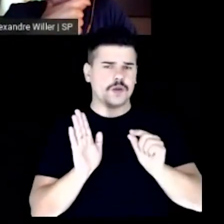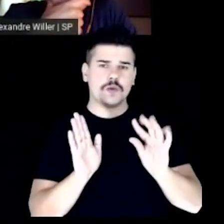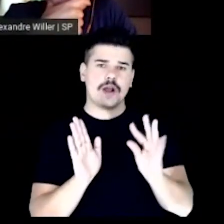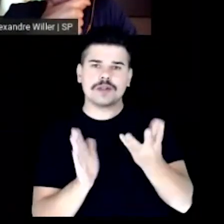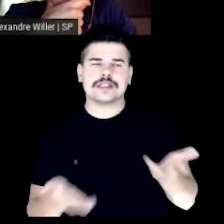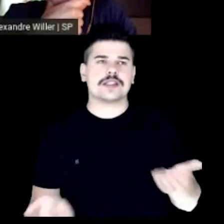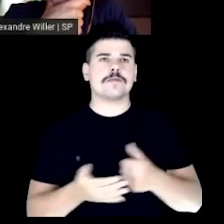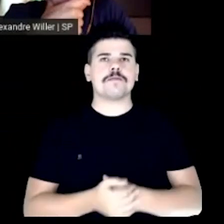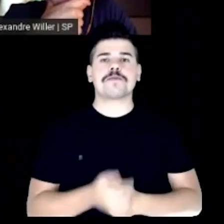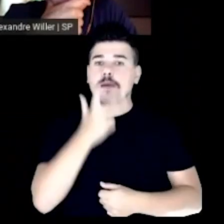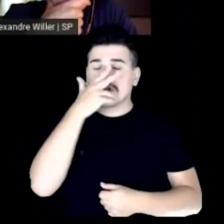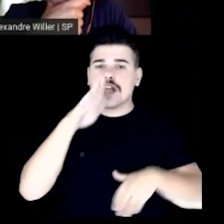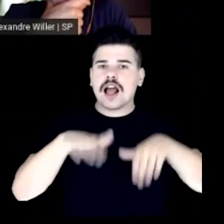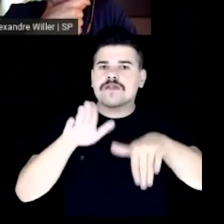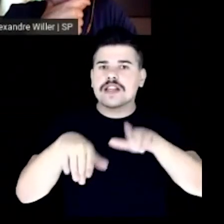eu escrevia...